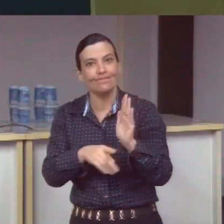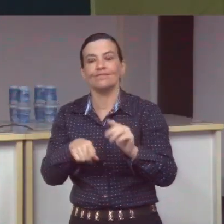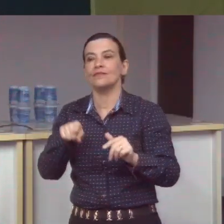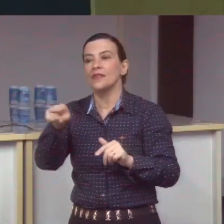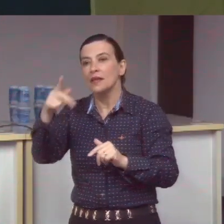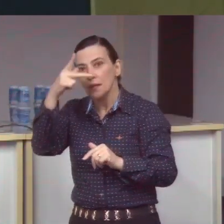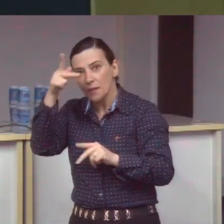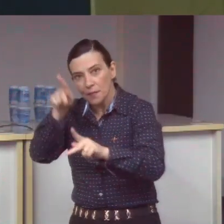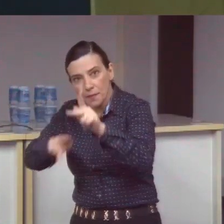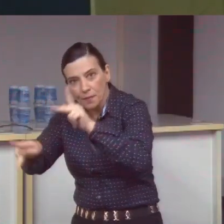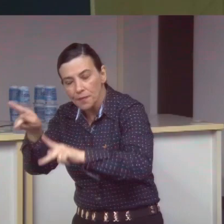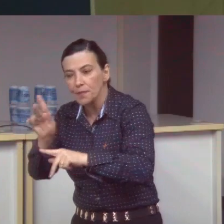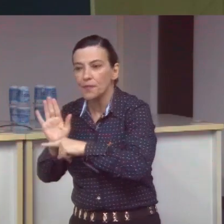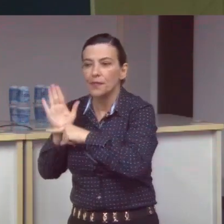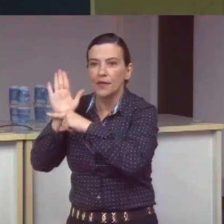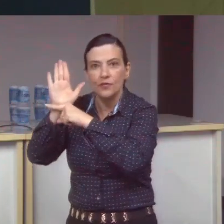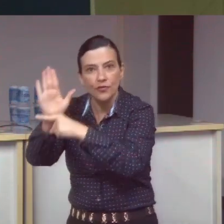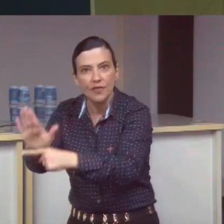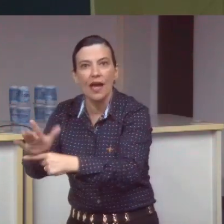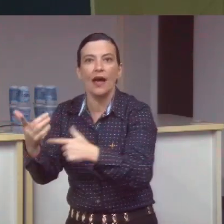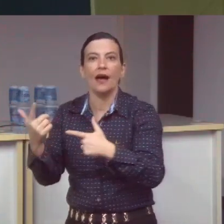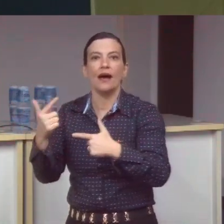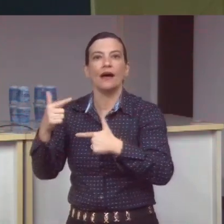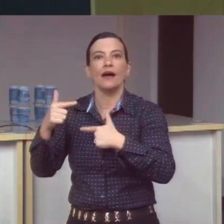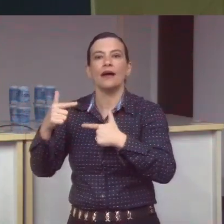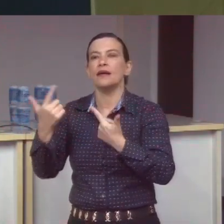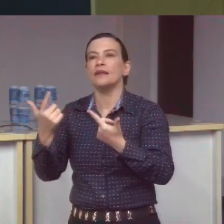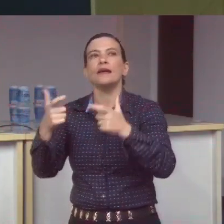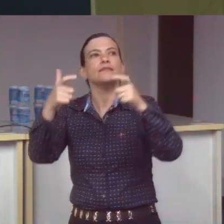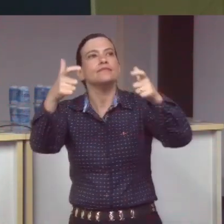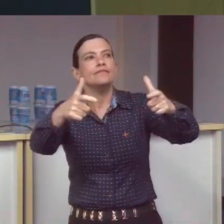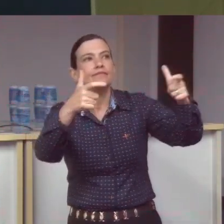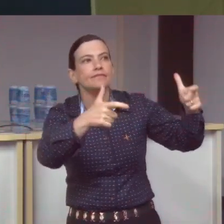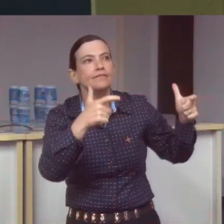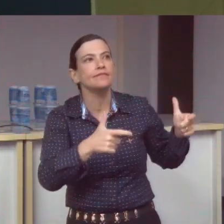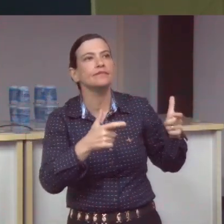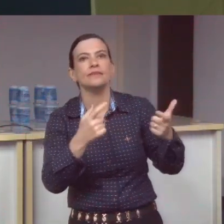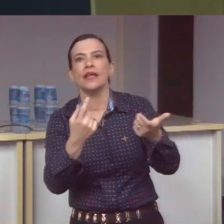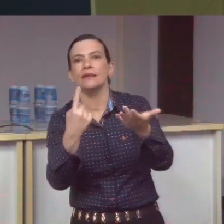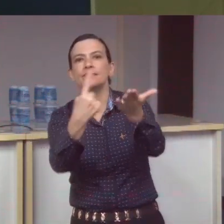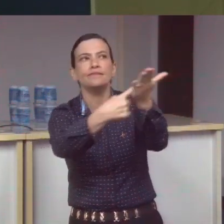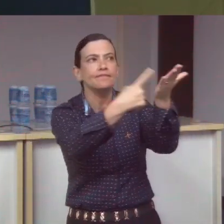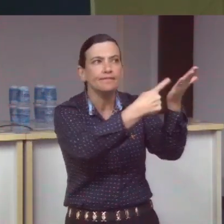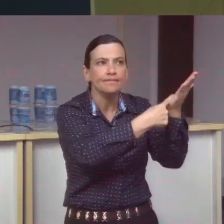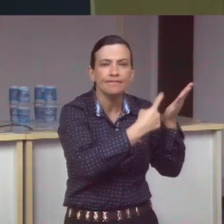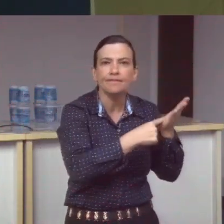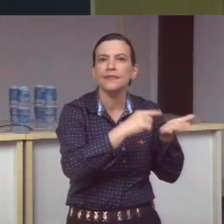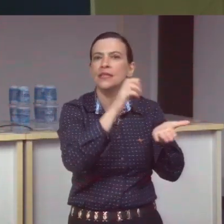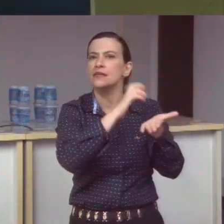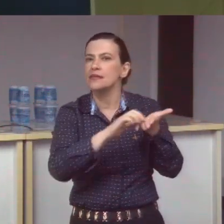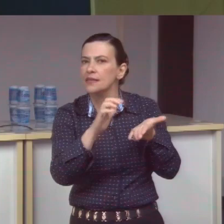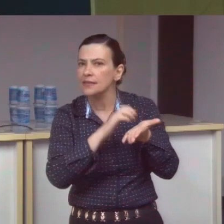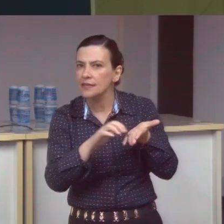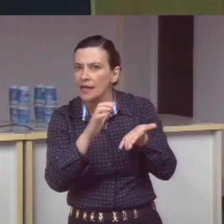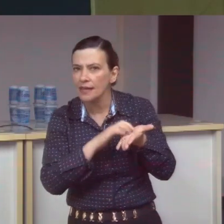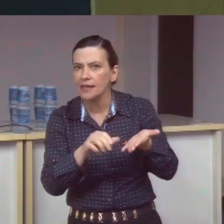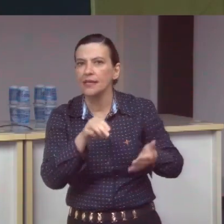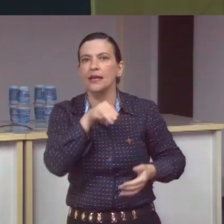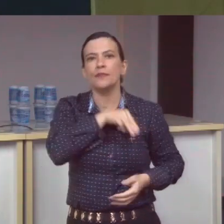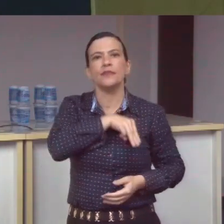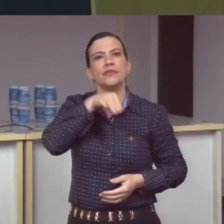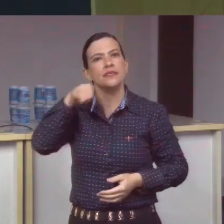trabalho intersetorial com as mais diferentes agências que têm a ver com isso, secretarias,